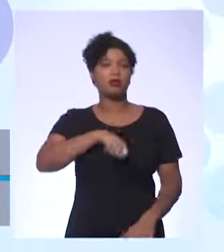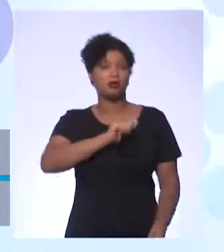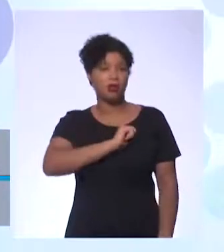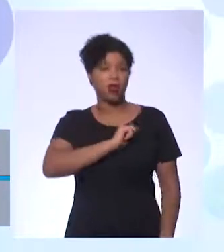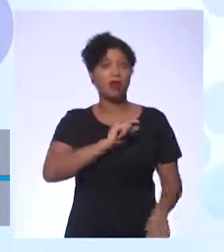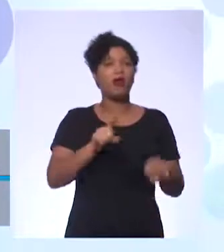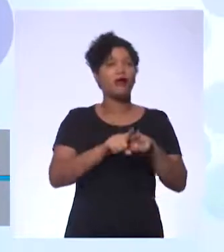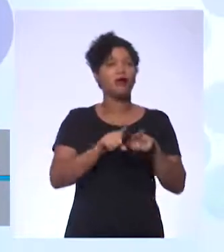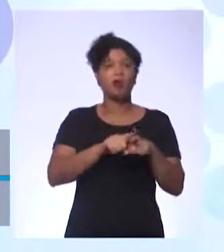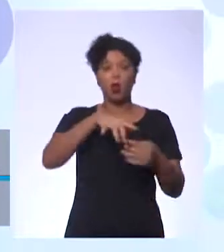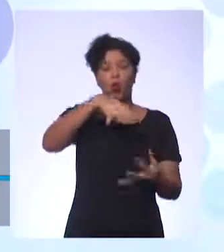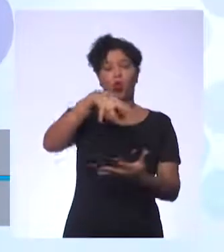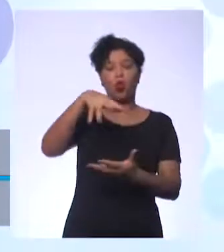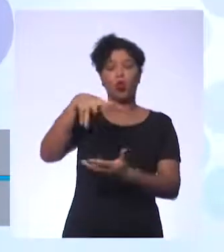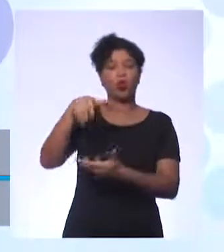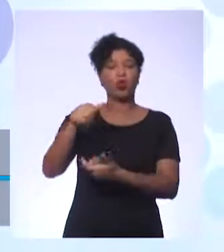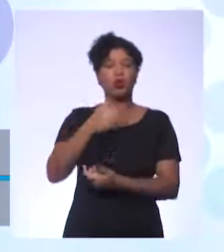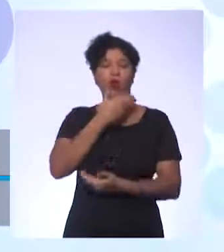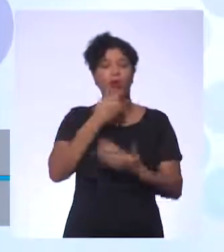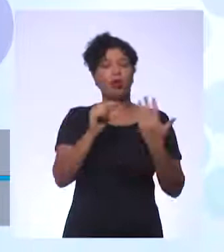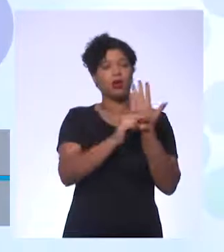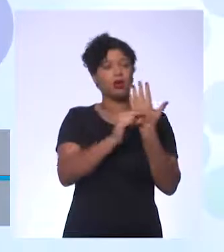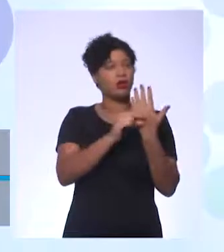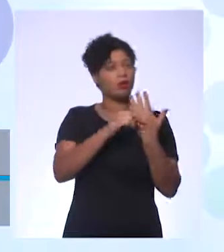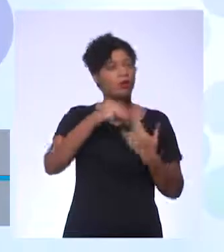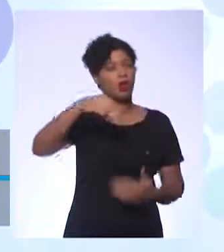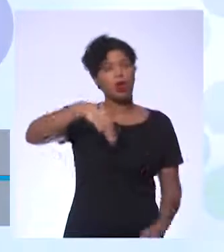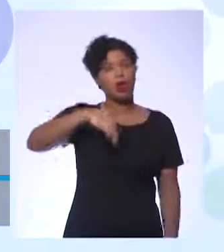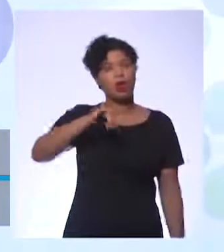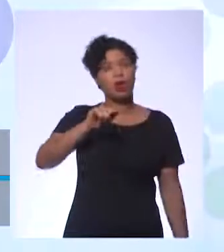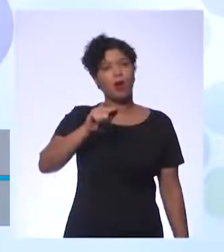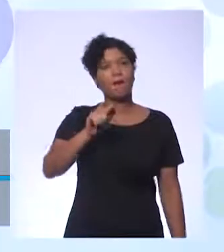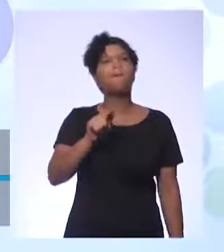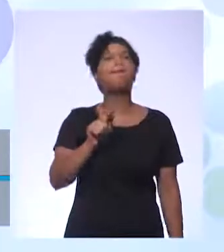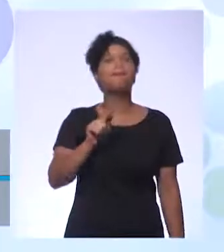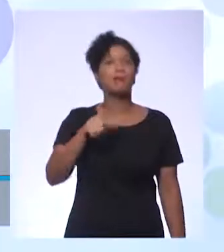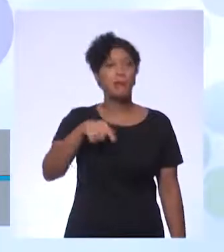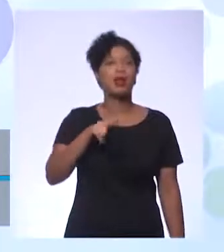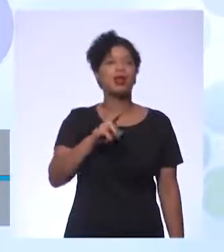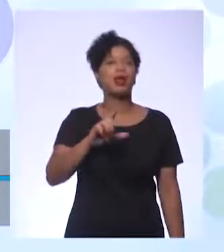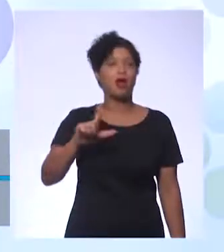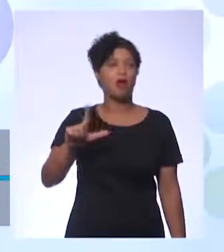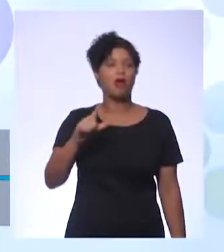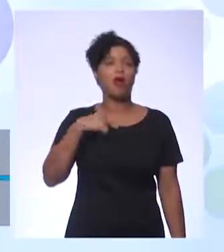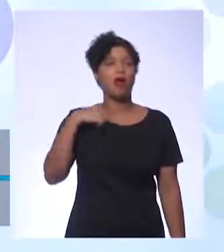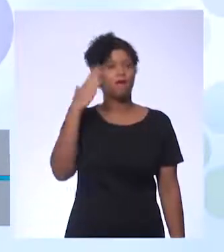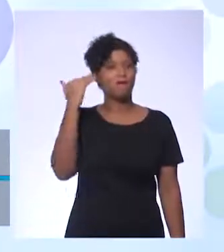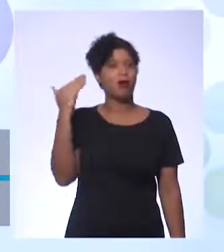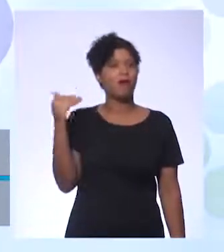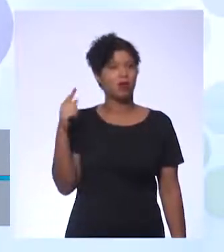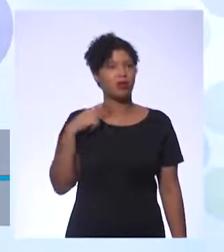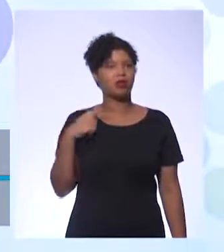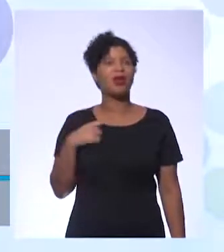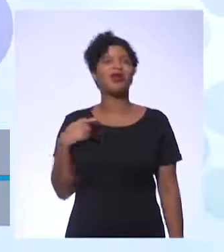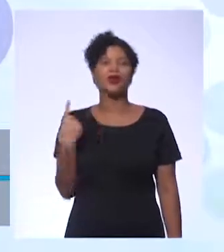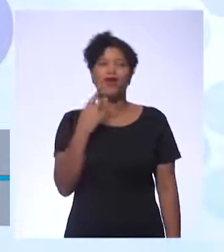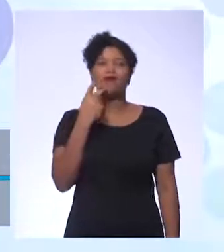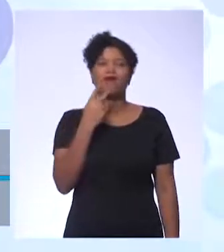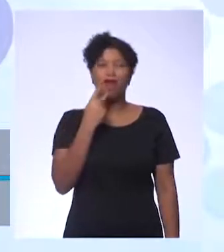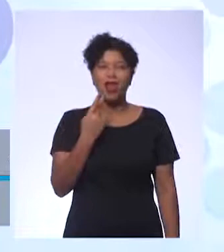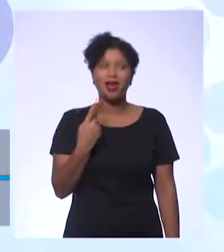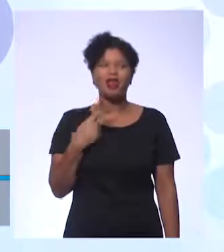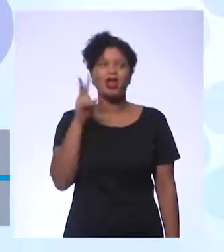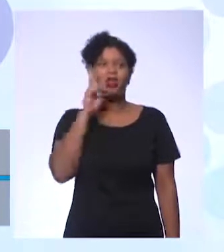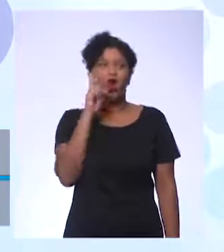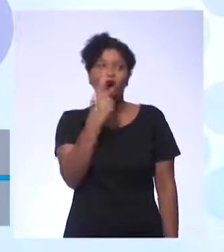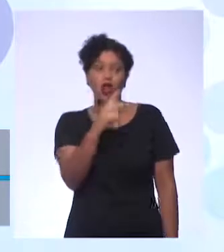contexto da literatura, Miguel de Cervantes, então, assim, fez um grande sucesso e continua fazendo. E nós vamos comentar bastante sobre essa obra, porque